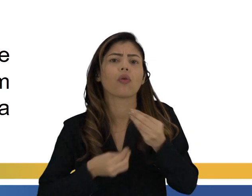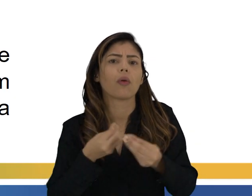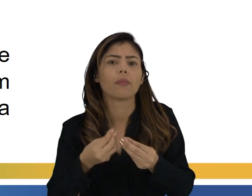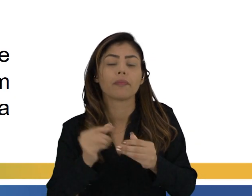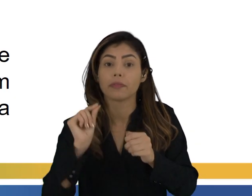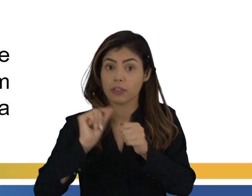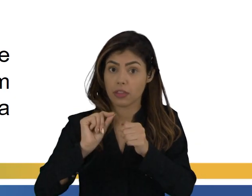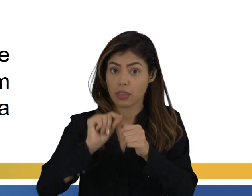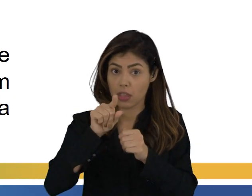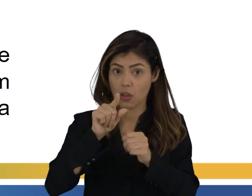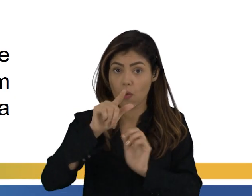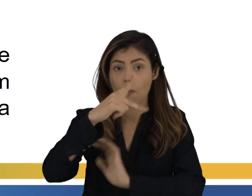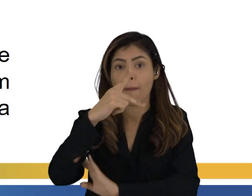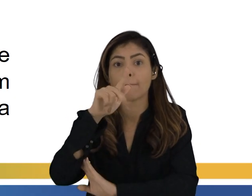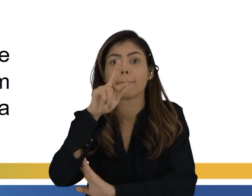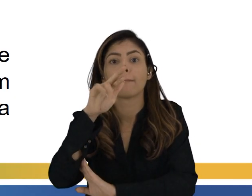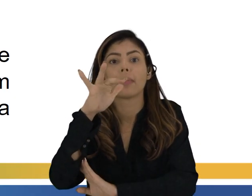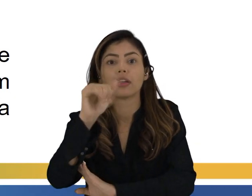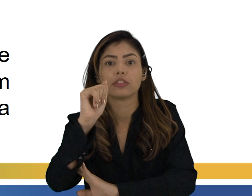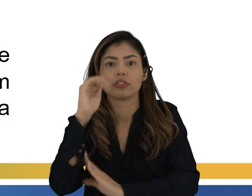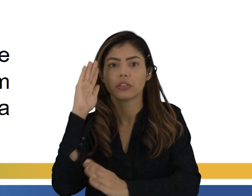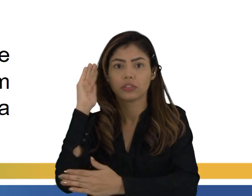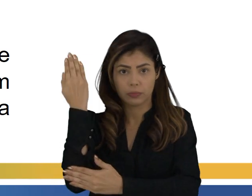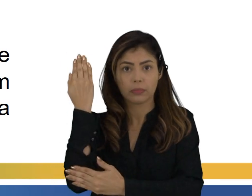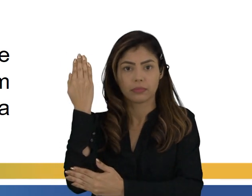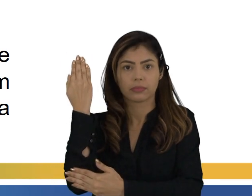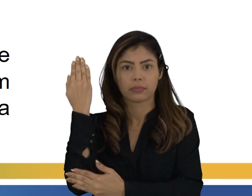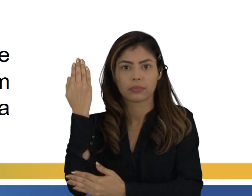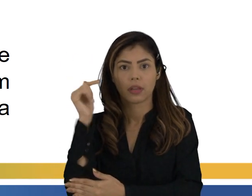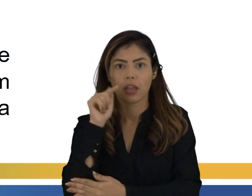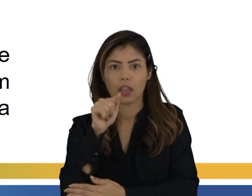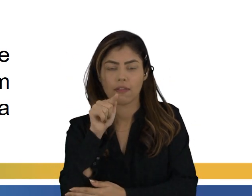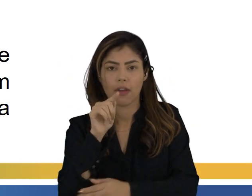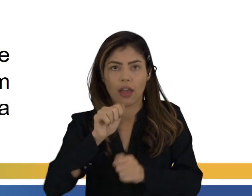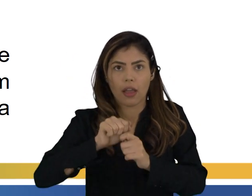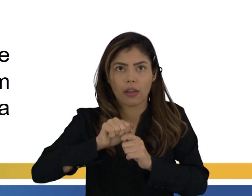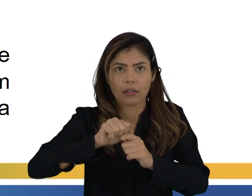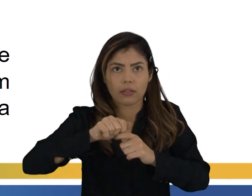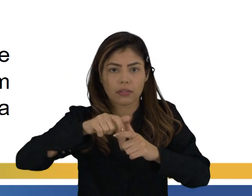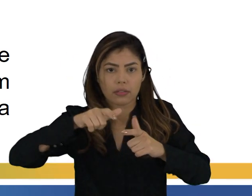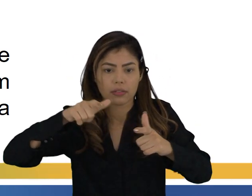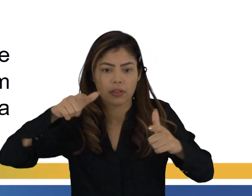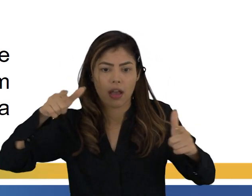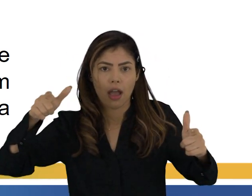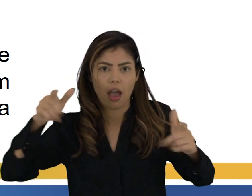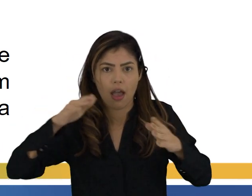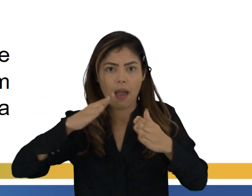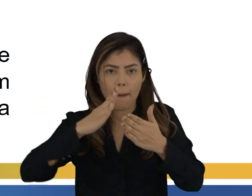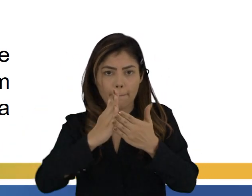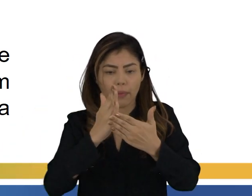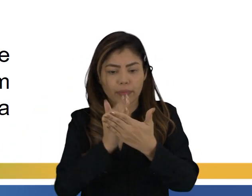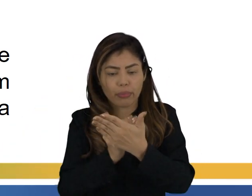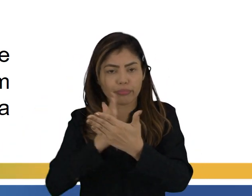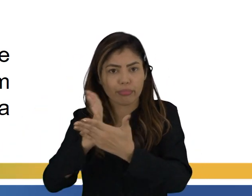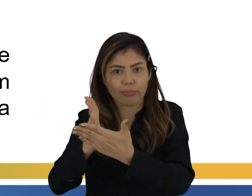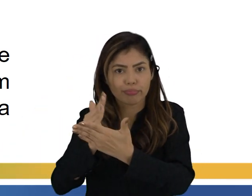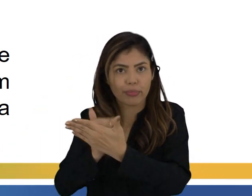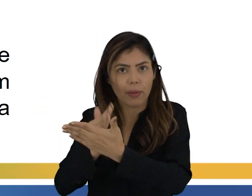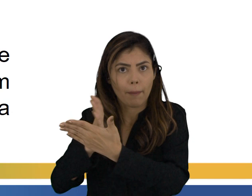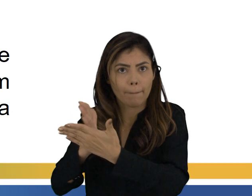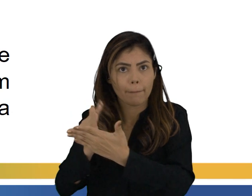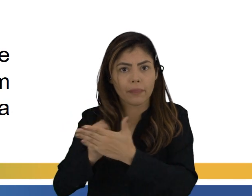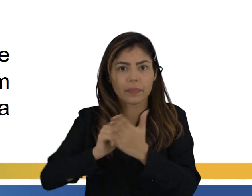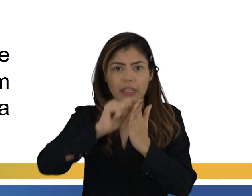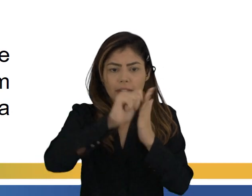tem uma prancha de madeira e o artista plástico vai abrindo sulcos nessa prancha de madeira, ele vai